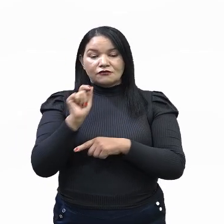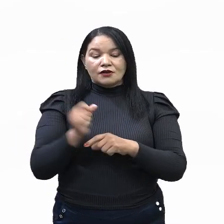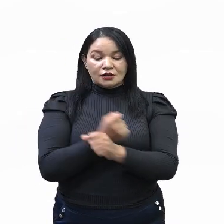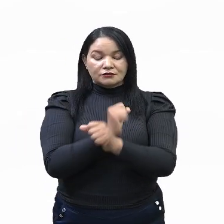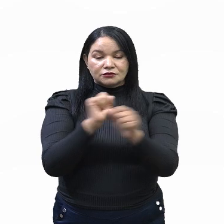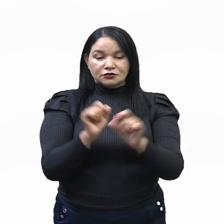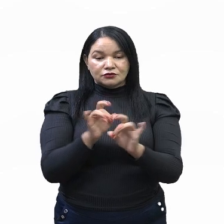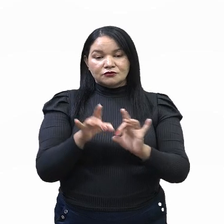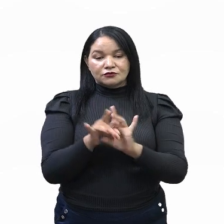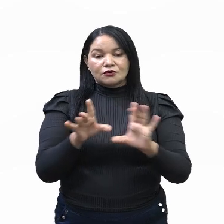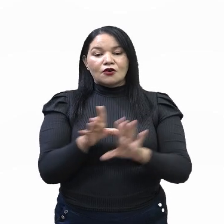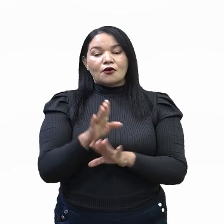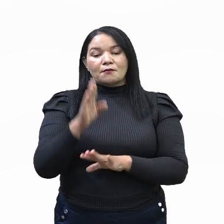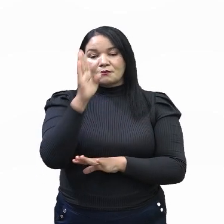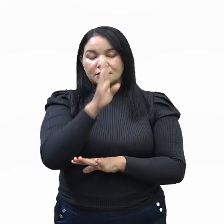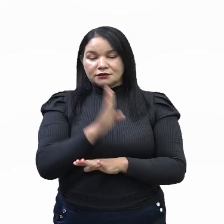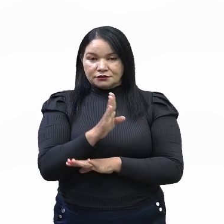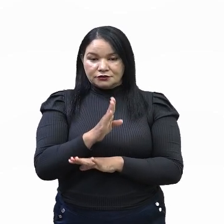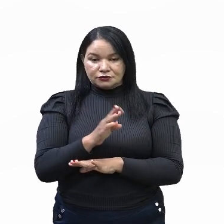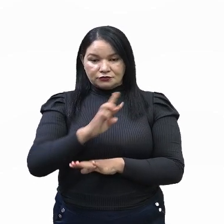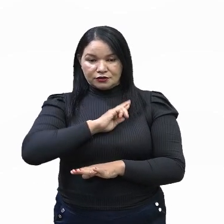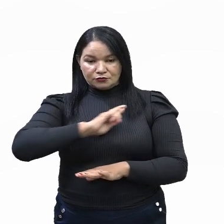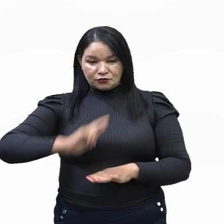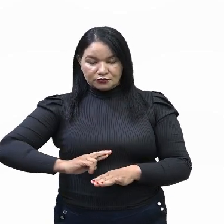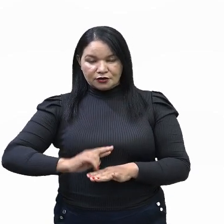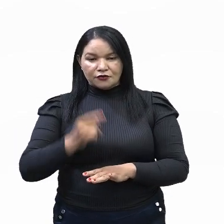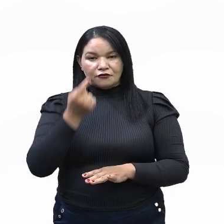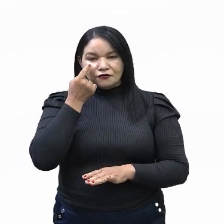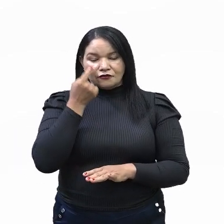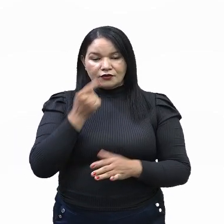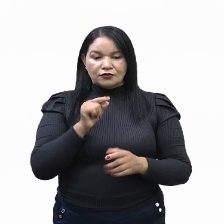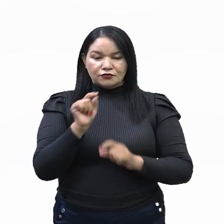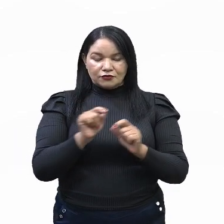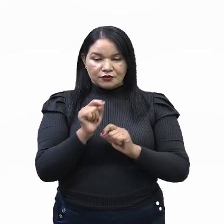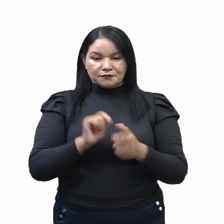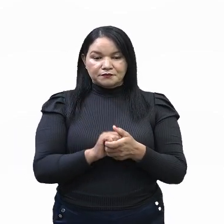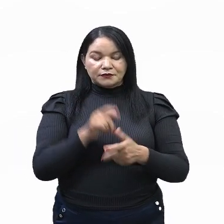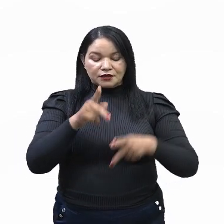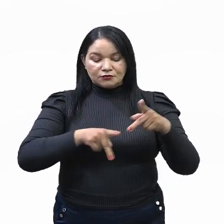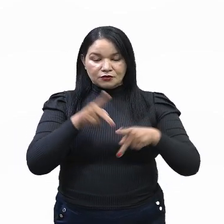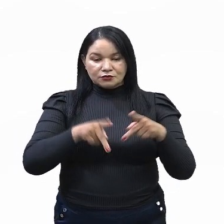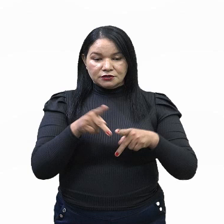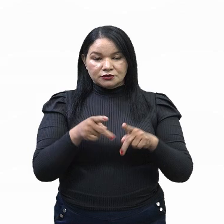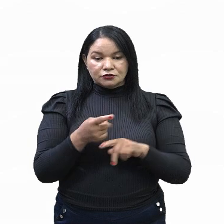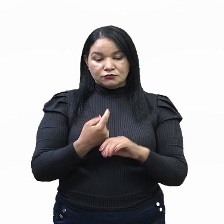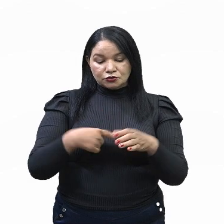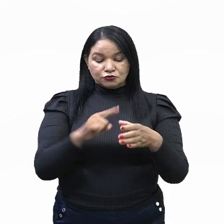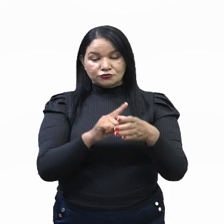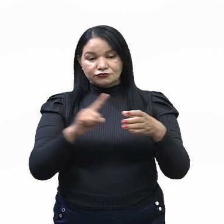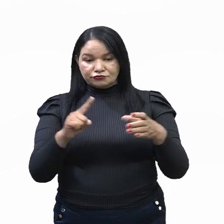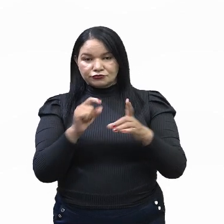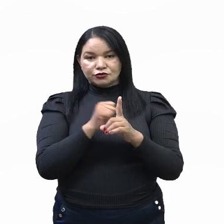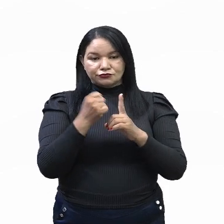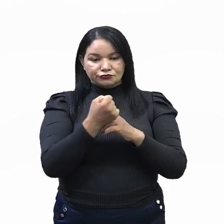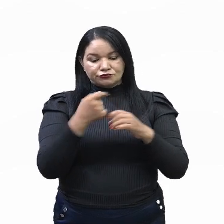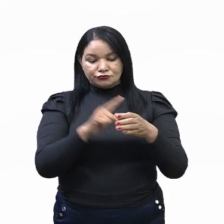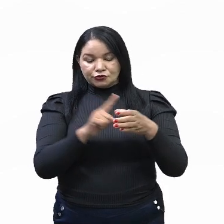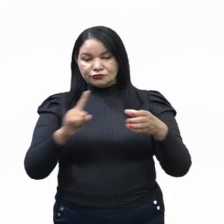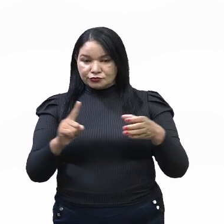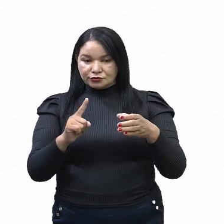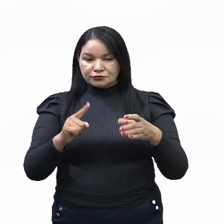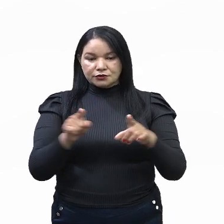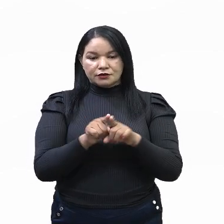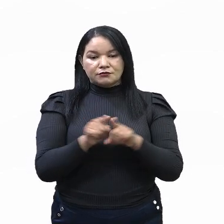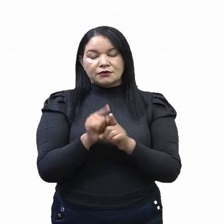Brasil República. Nós vamos observar que foi uma população que viveu a exclusão social, tiveram, né, aí